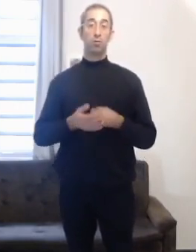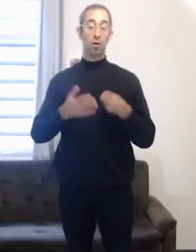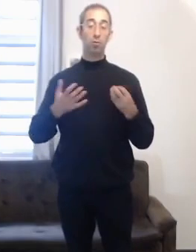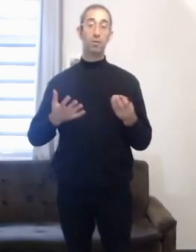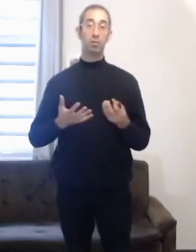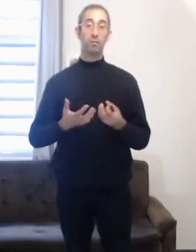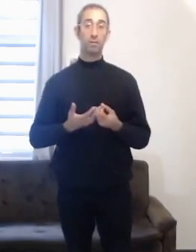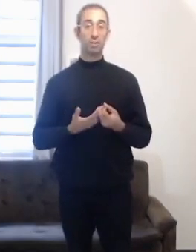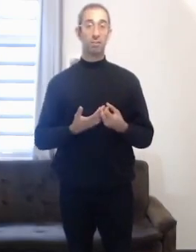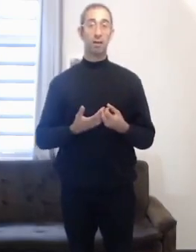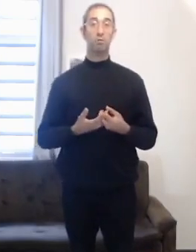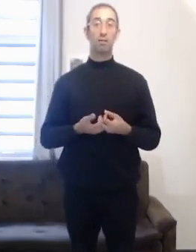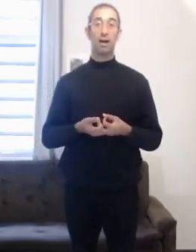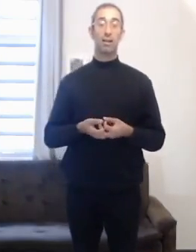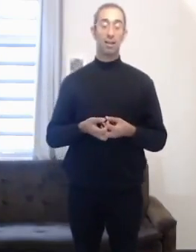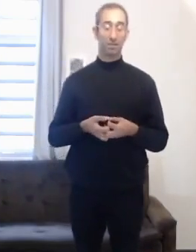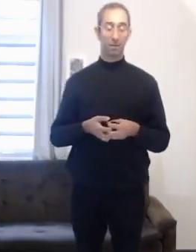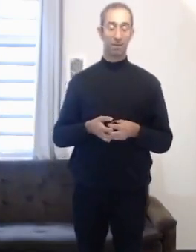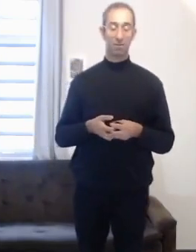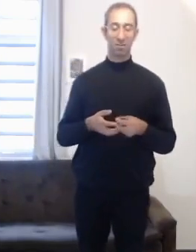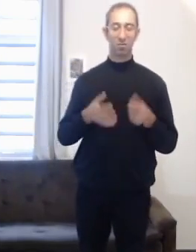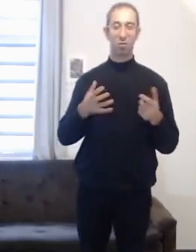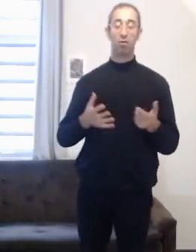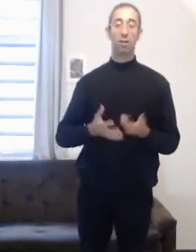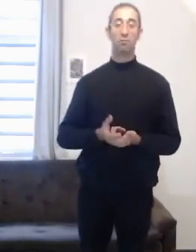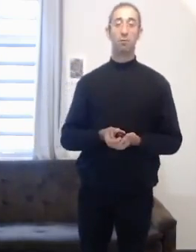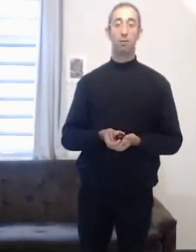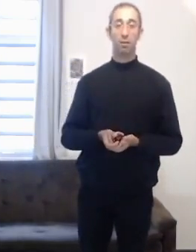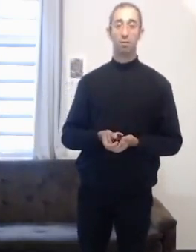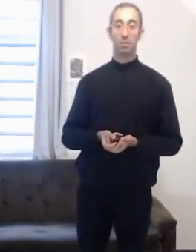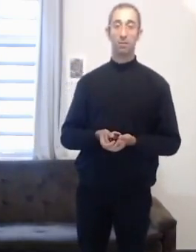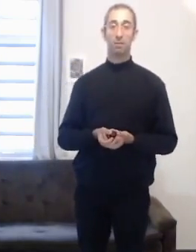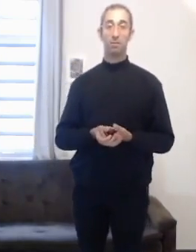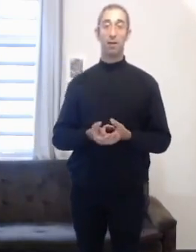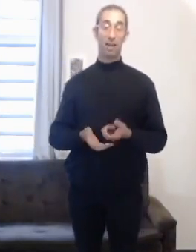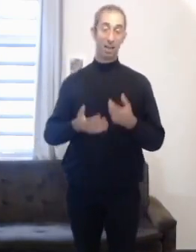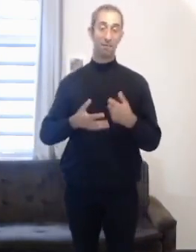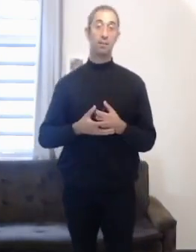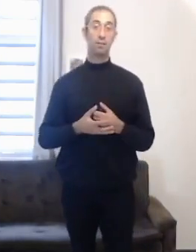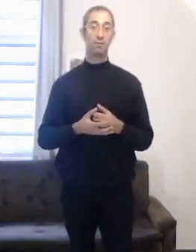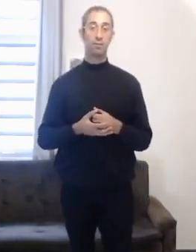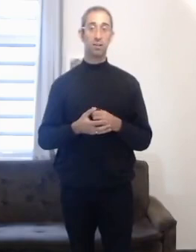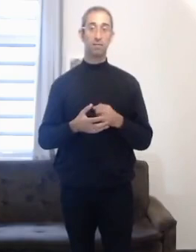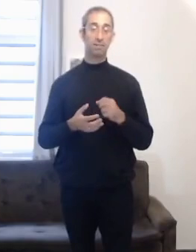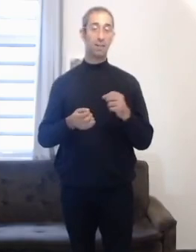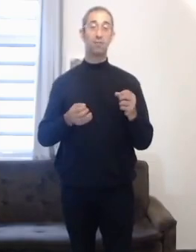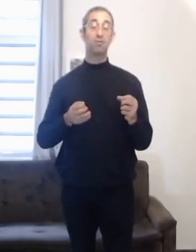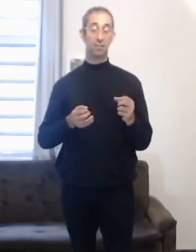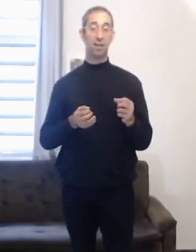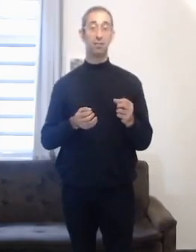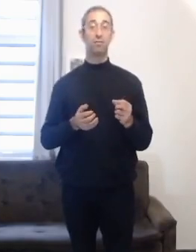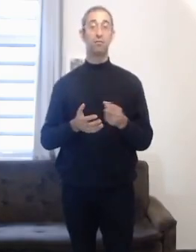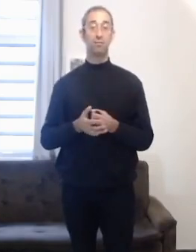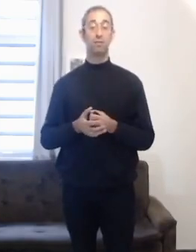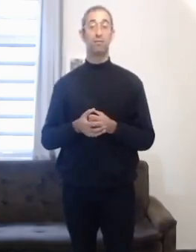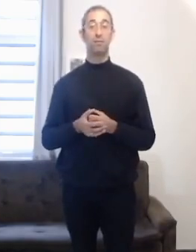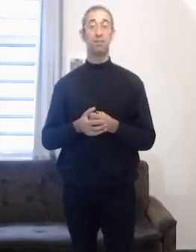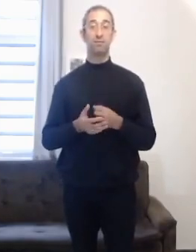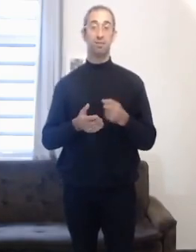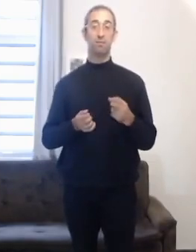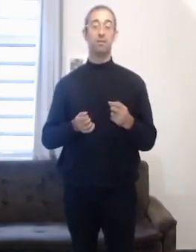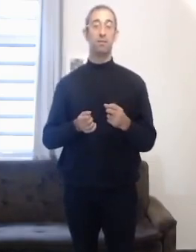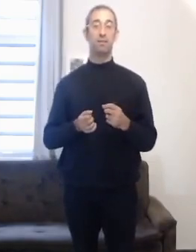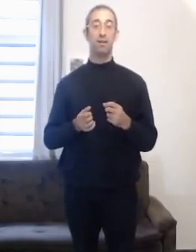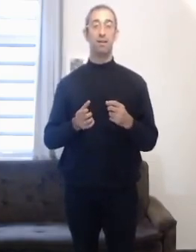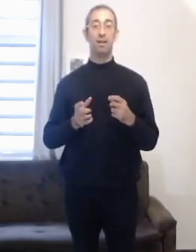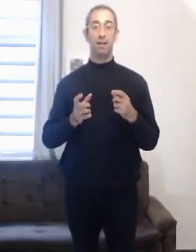É, algumas coisas para vocês se perguntarem, né, para ver se vocês estão escolhendo um bom projeto de pesquisa. Primeiro, é relevante? Vocês já fizeram a justificativa do tema de vocês,